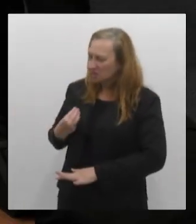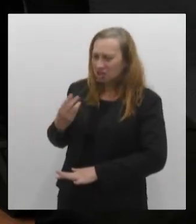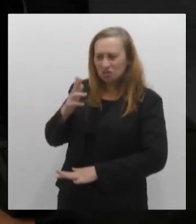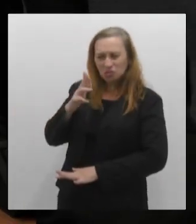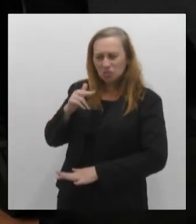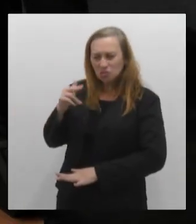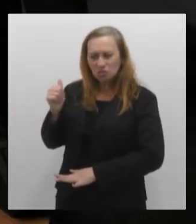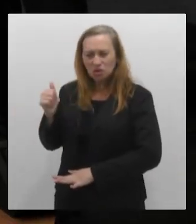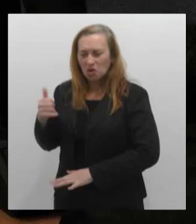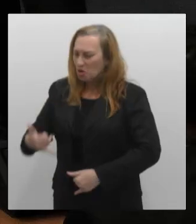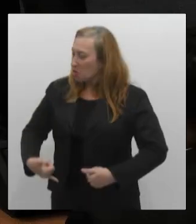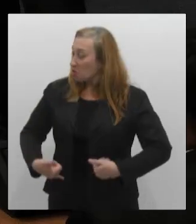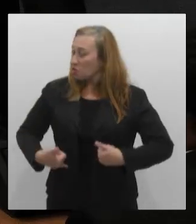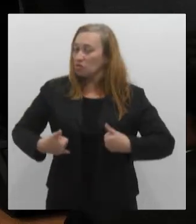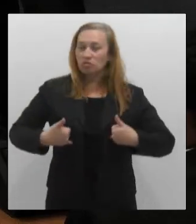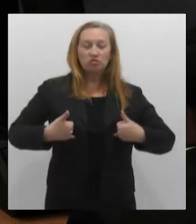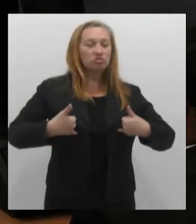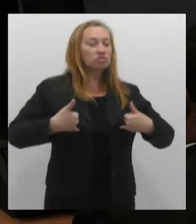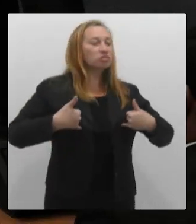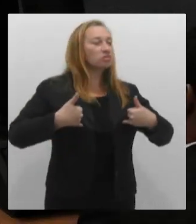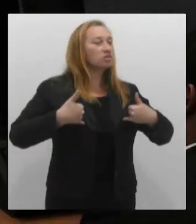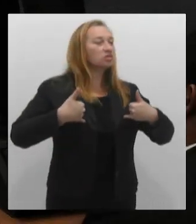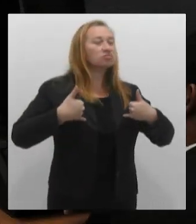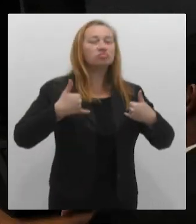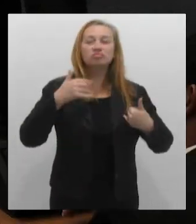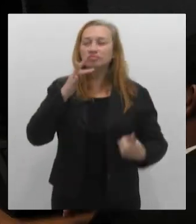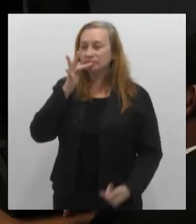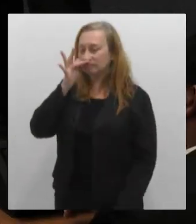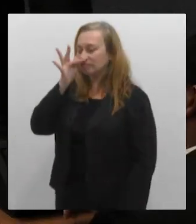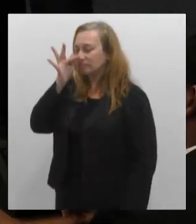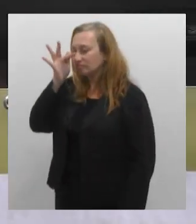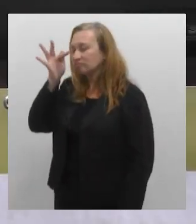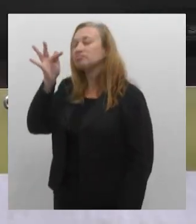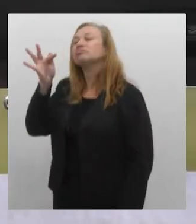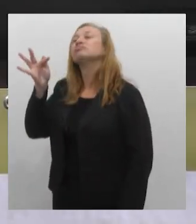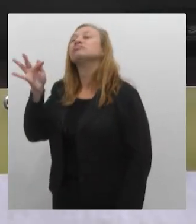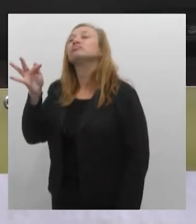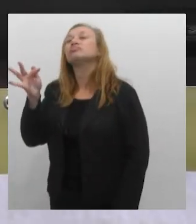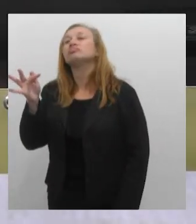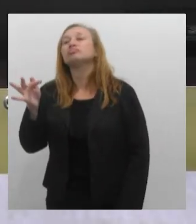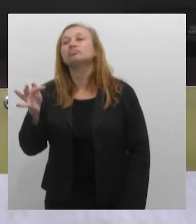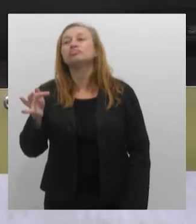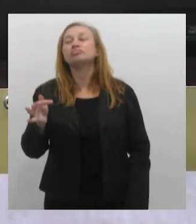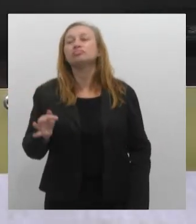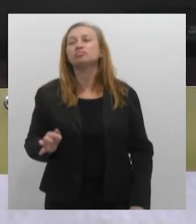O orgulho tomou conta do meu ser